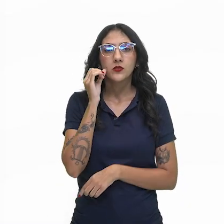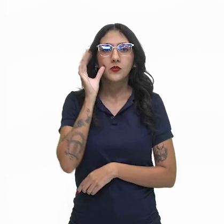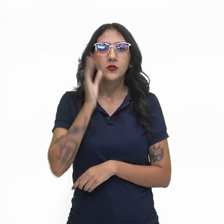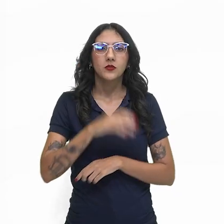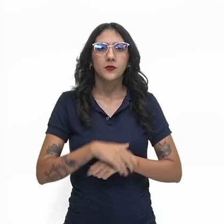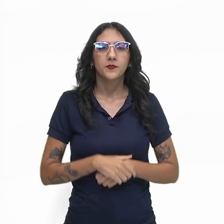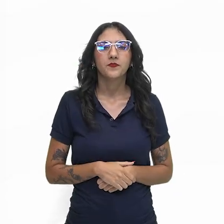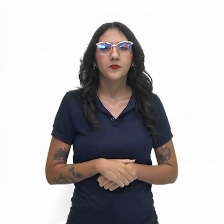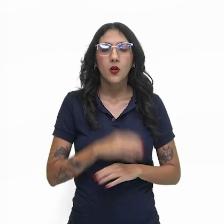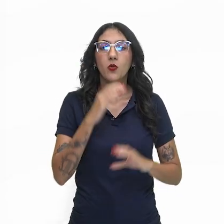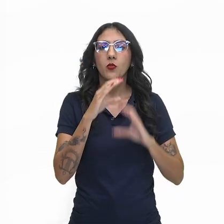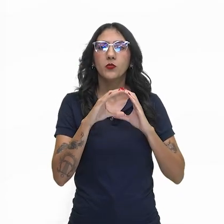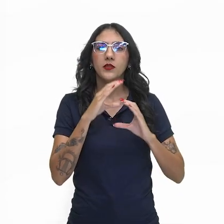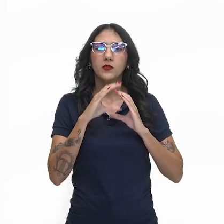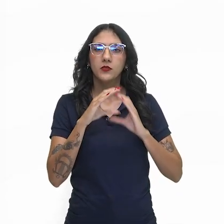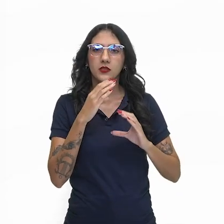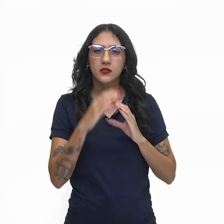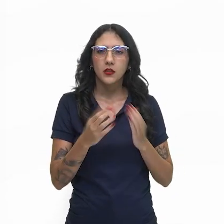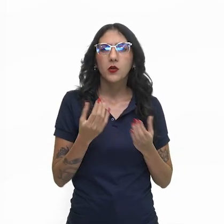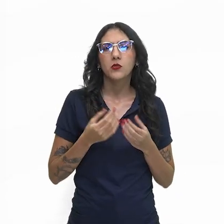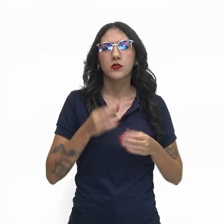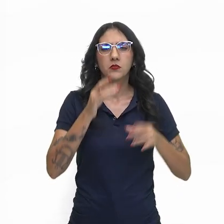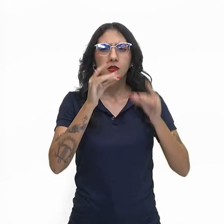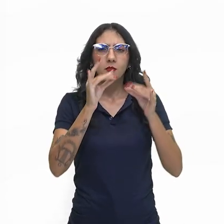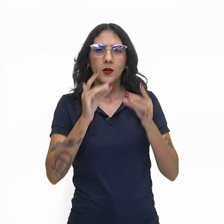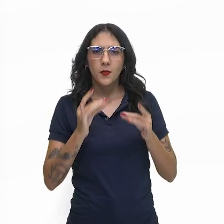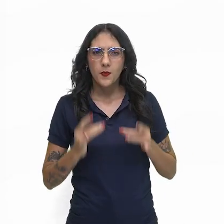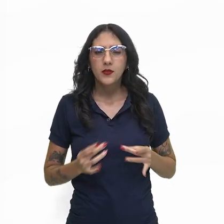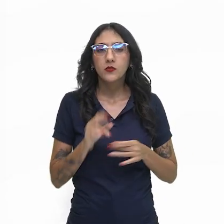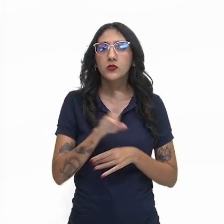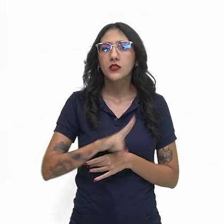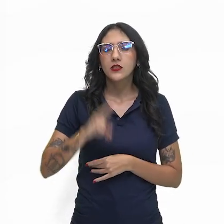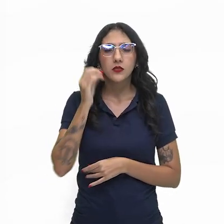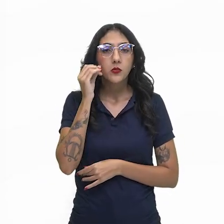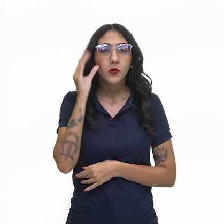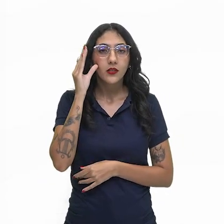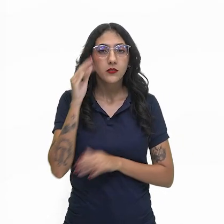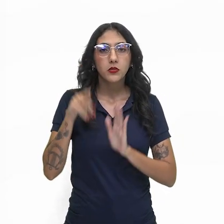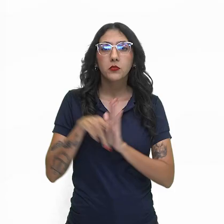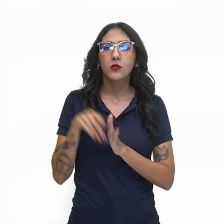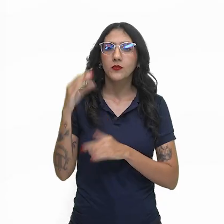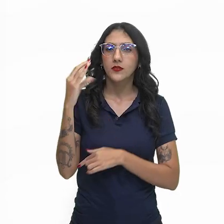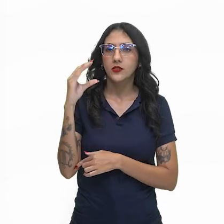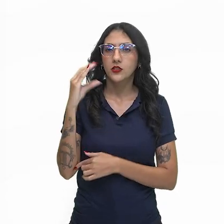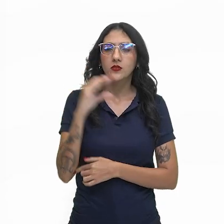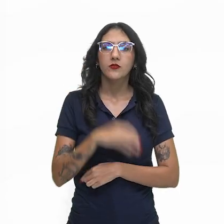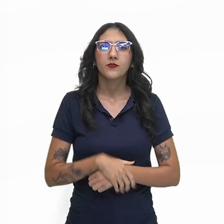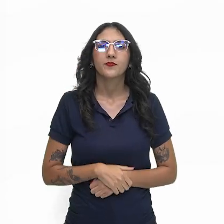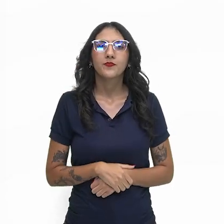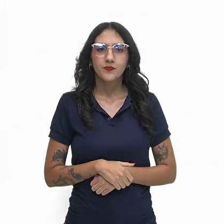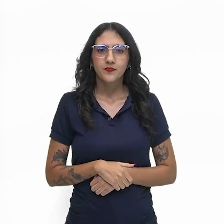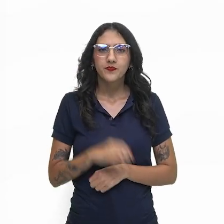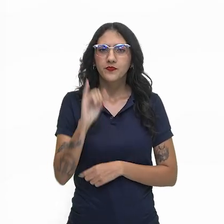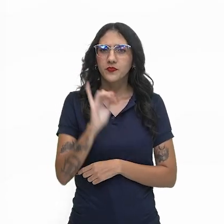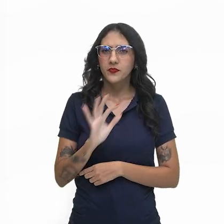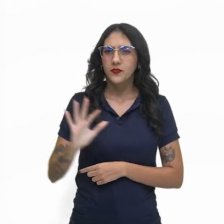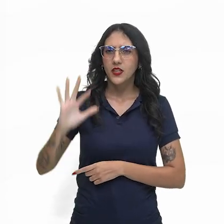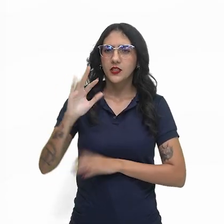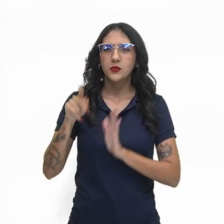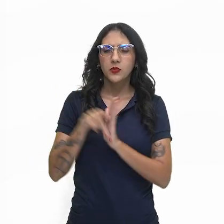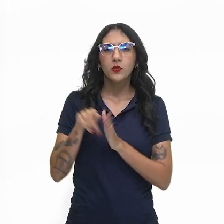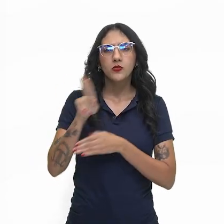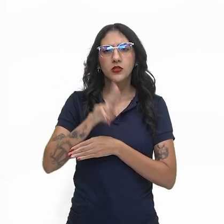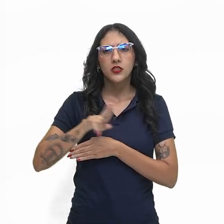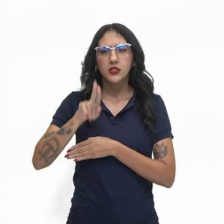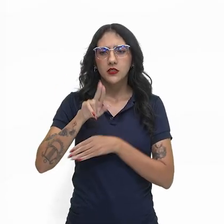conhecimento, comunicação e argumentação com base em conhecimentos científicos, imagens obtidas